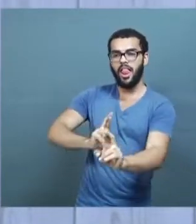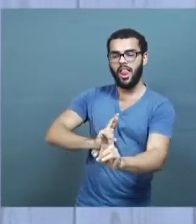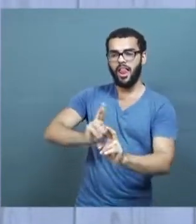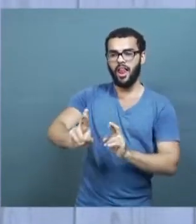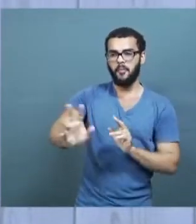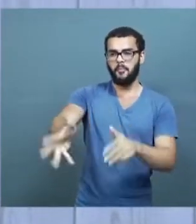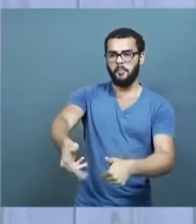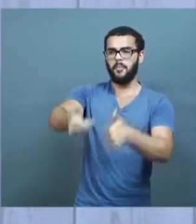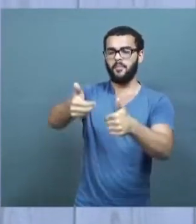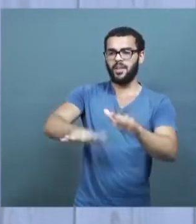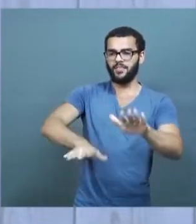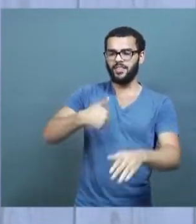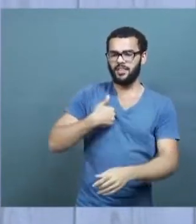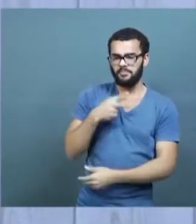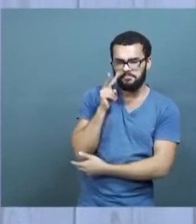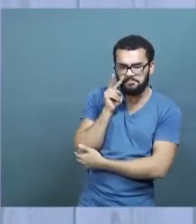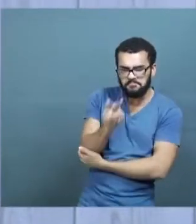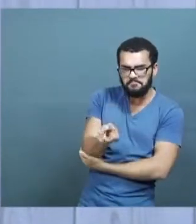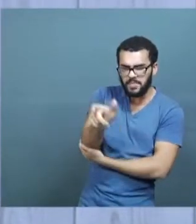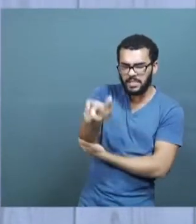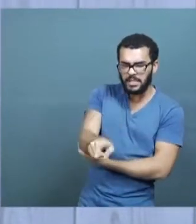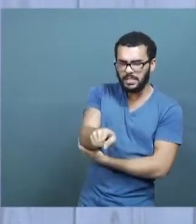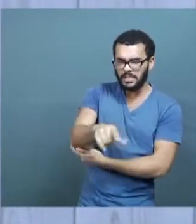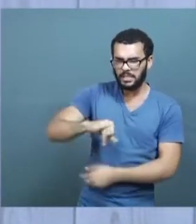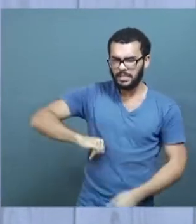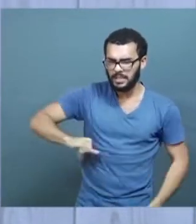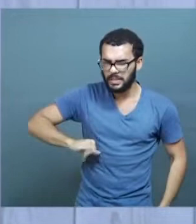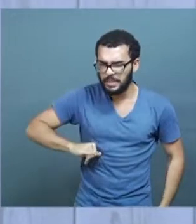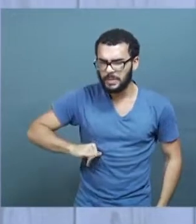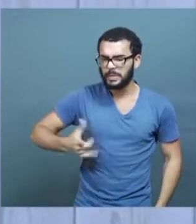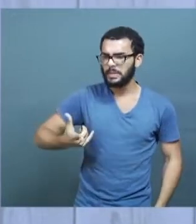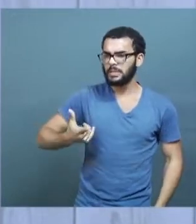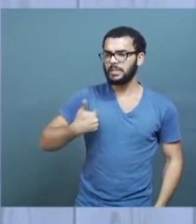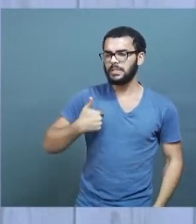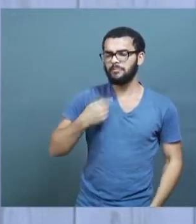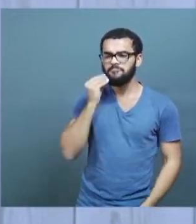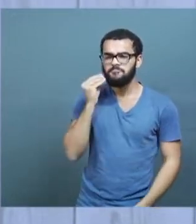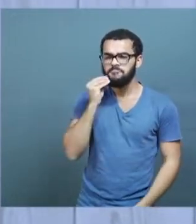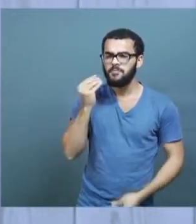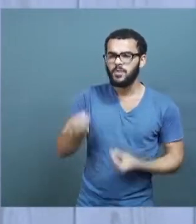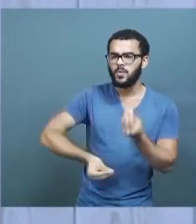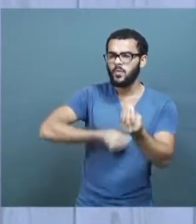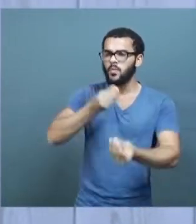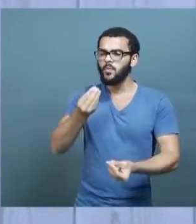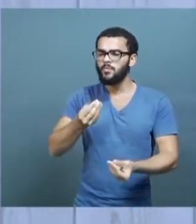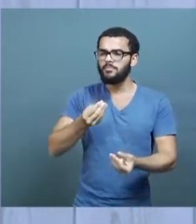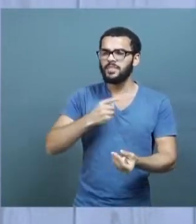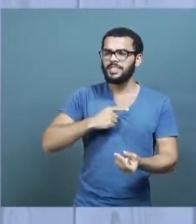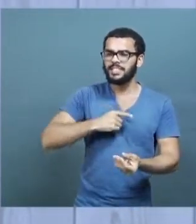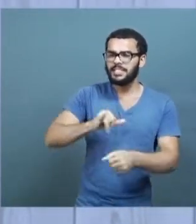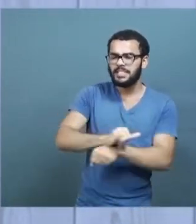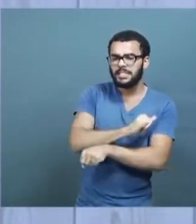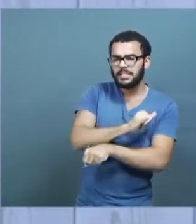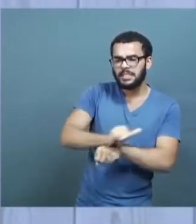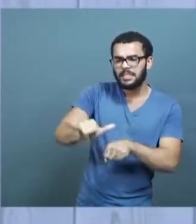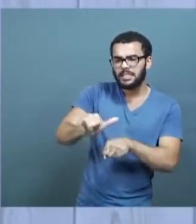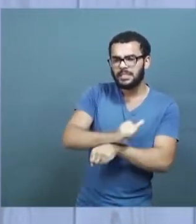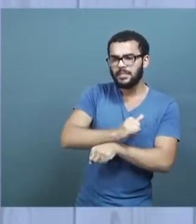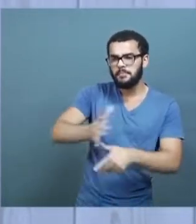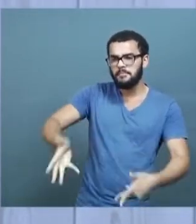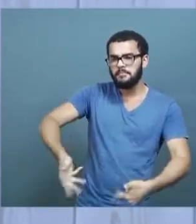para o outro, reconheço o seu sofrimento e tento, junto com ele, buscar ações ou estratégias